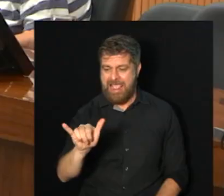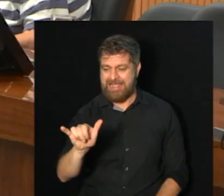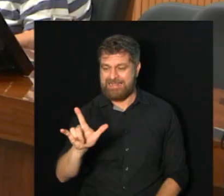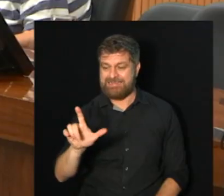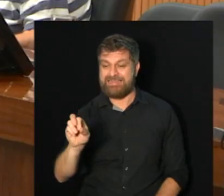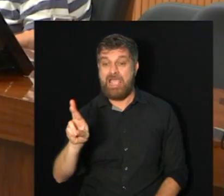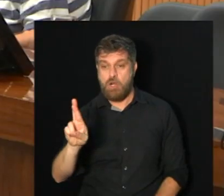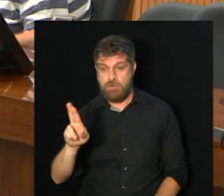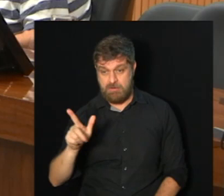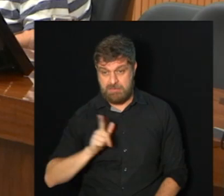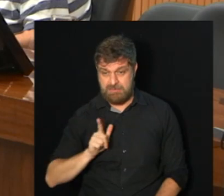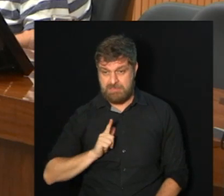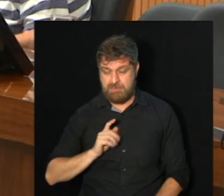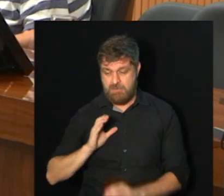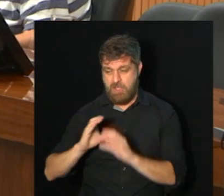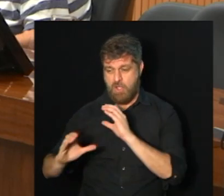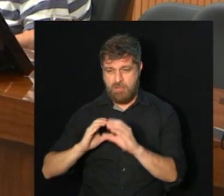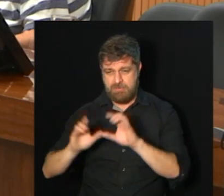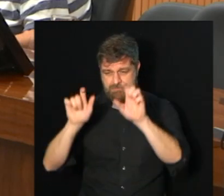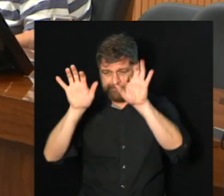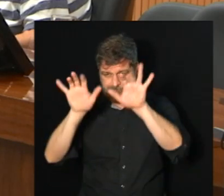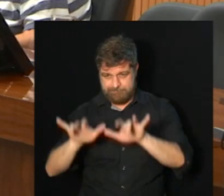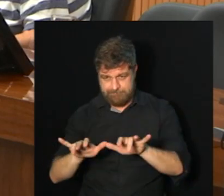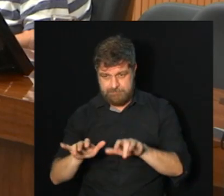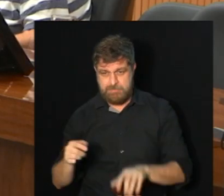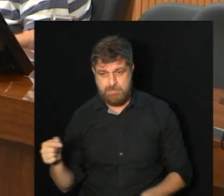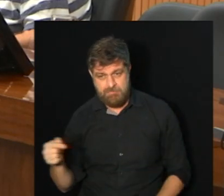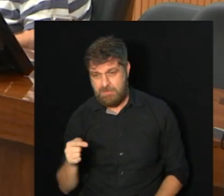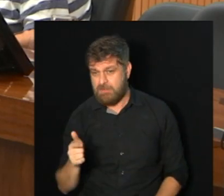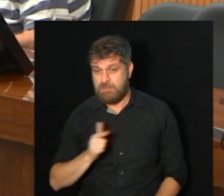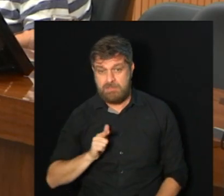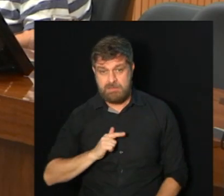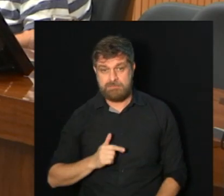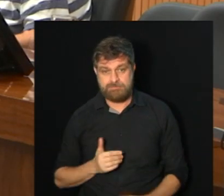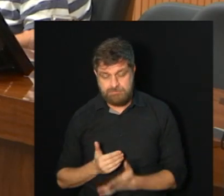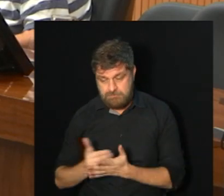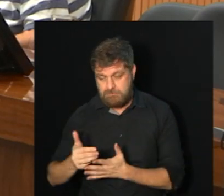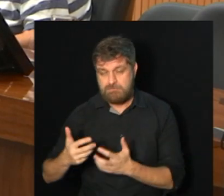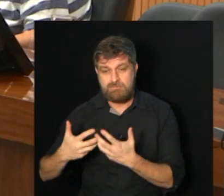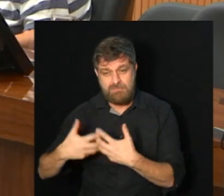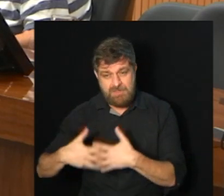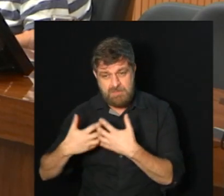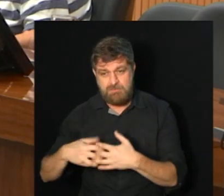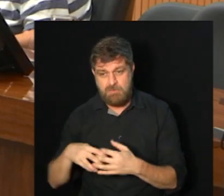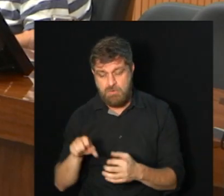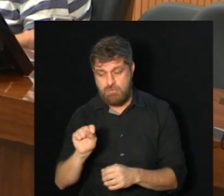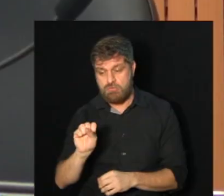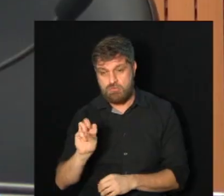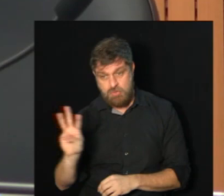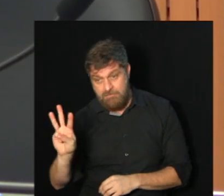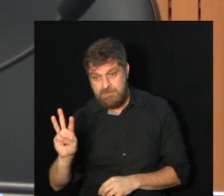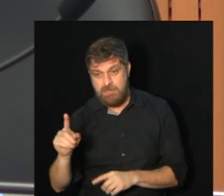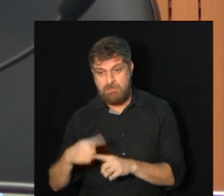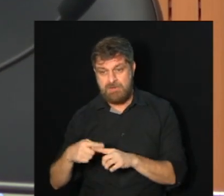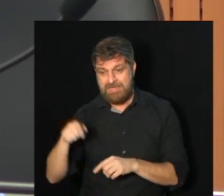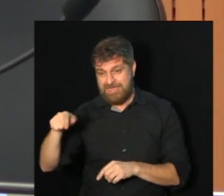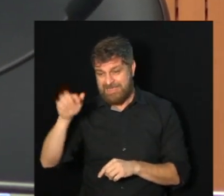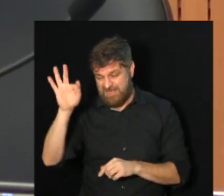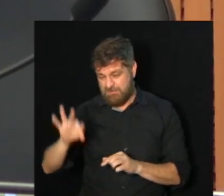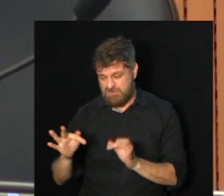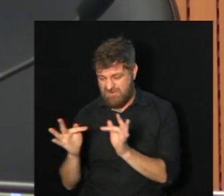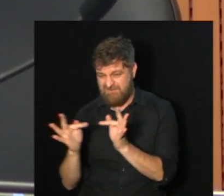comunicação digital via computador, FT8. Ele que desenvolveu o software, porque ele é um